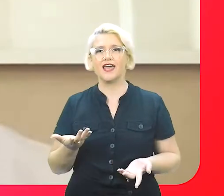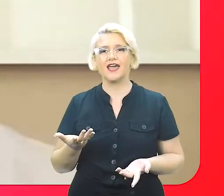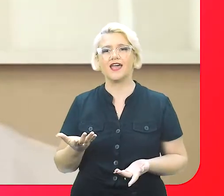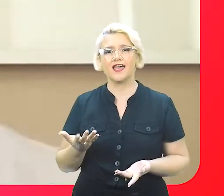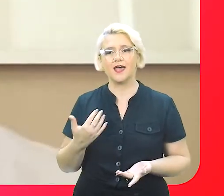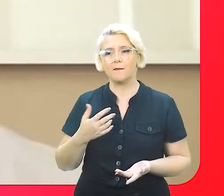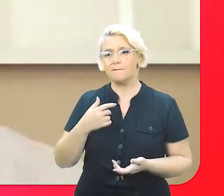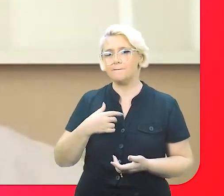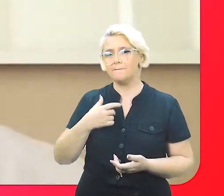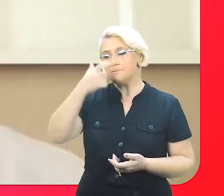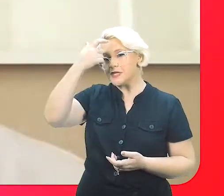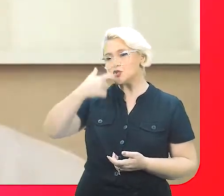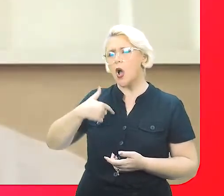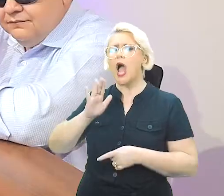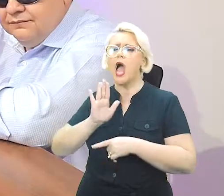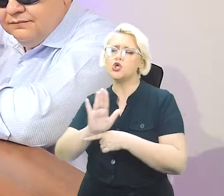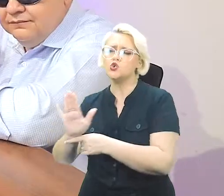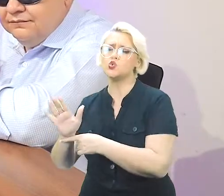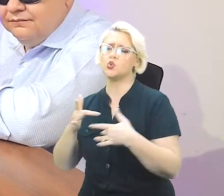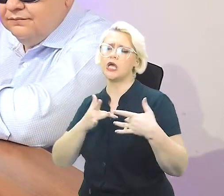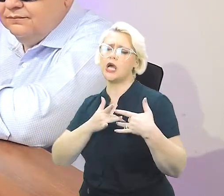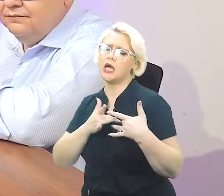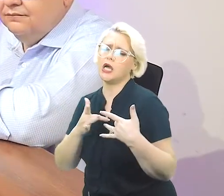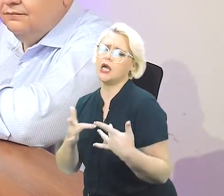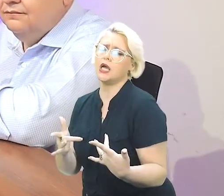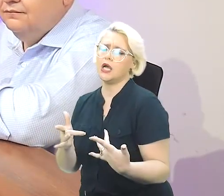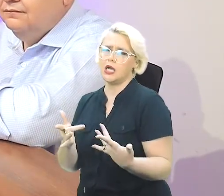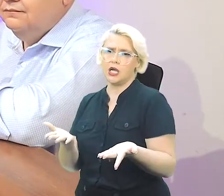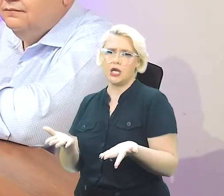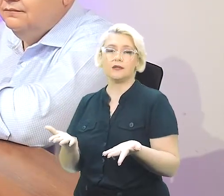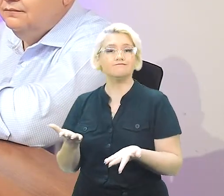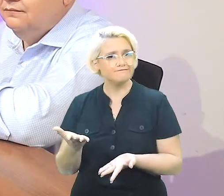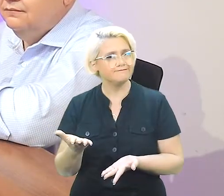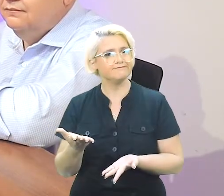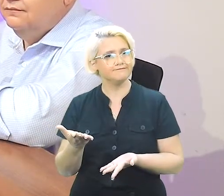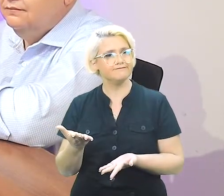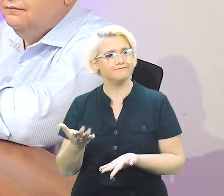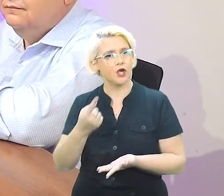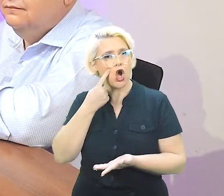considerados filantropos. E, veja bem,